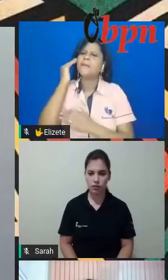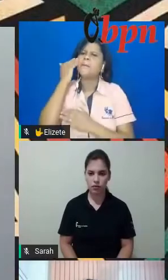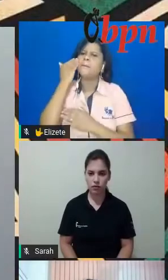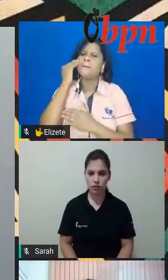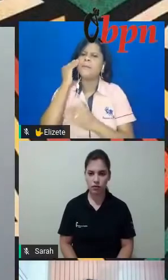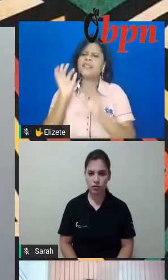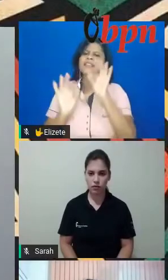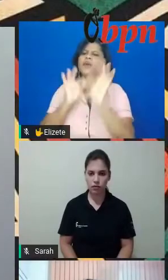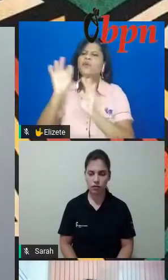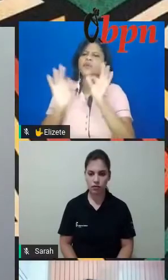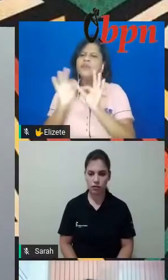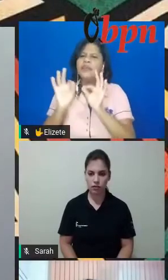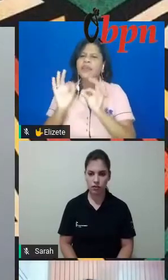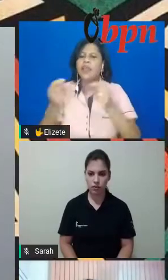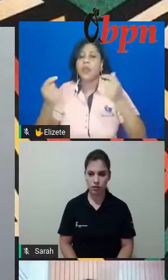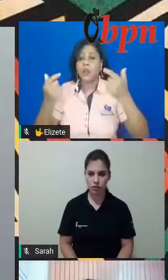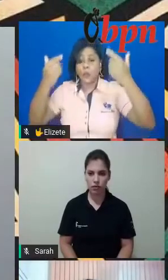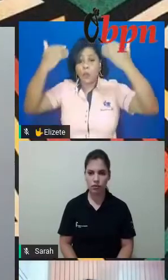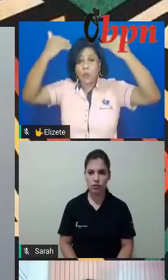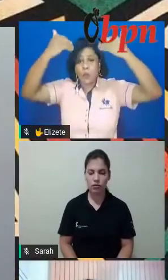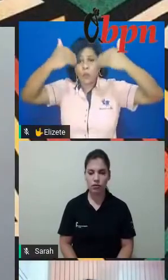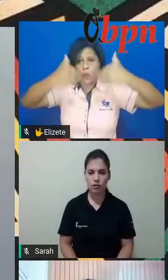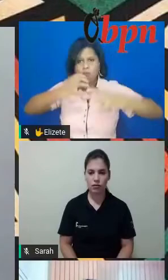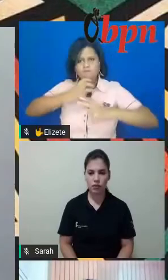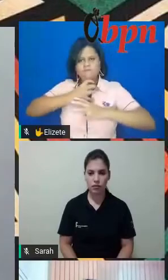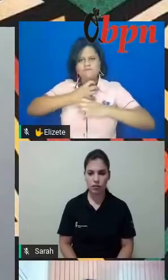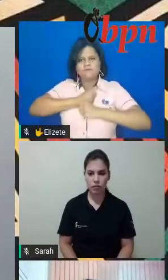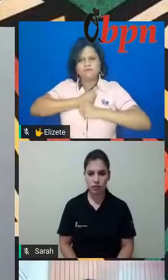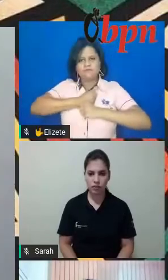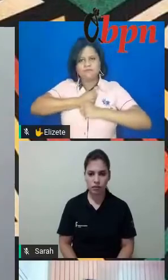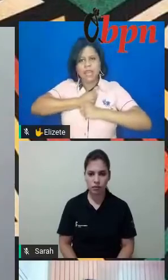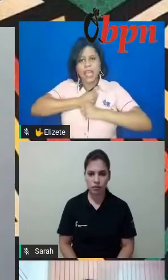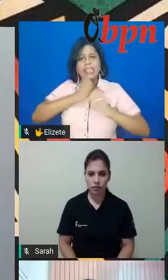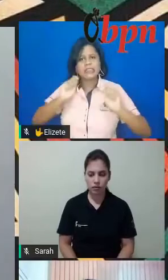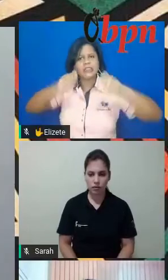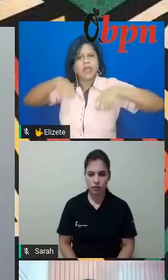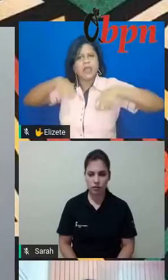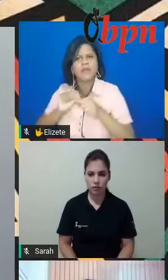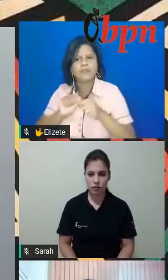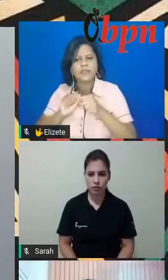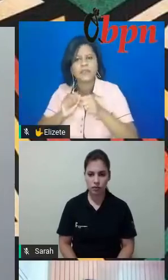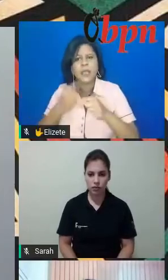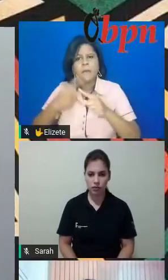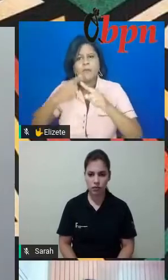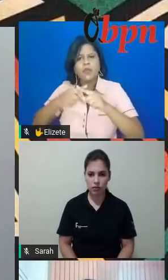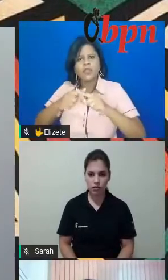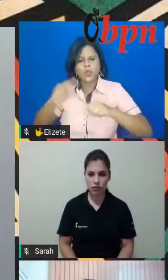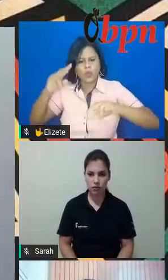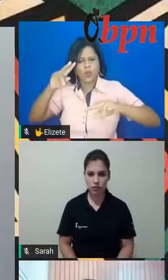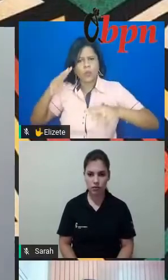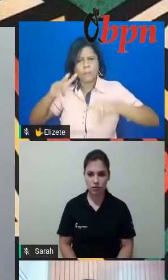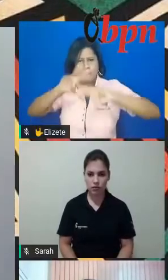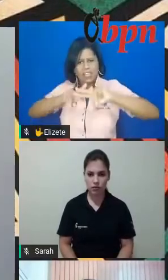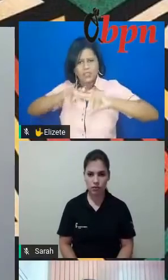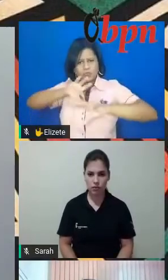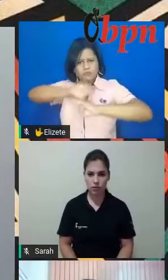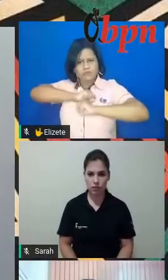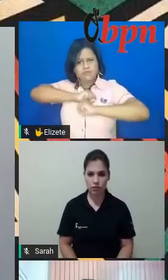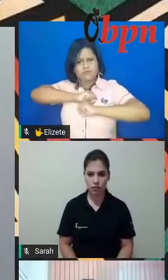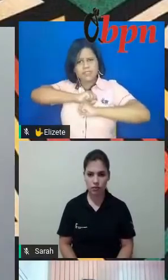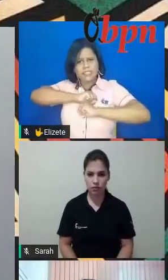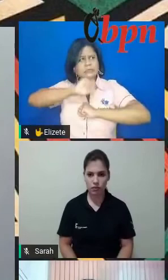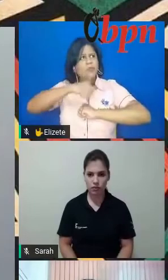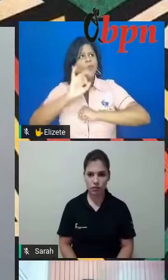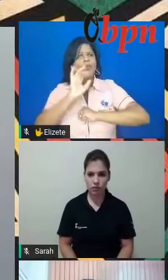escravizado foi capaz disso. Porque se o corpo escravizado não tivesse encontrado, se ele não